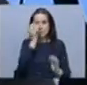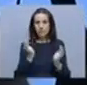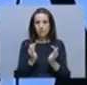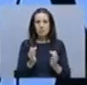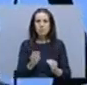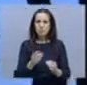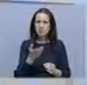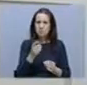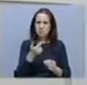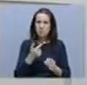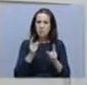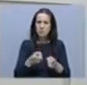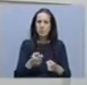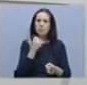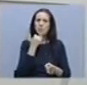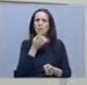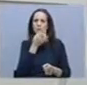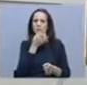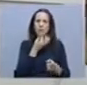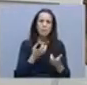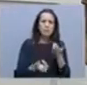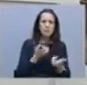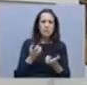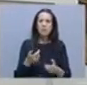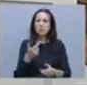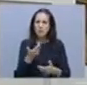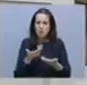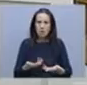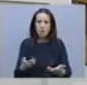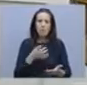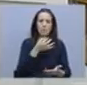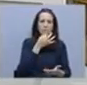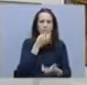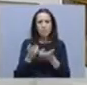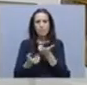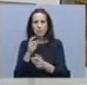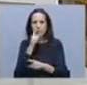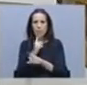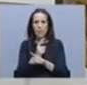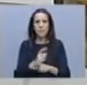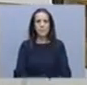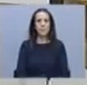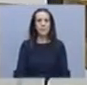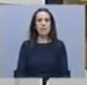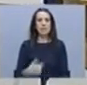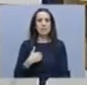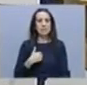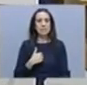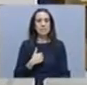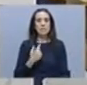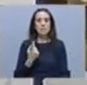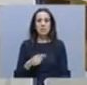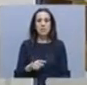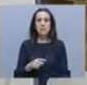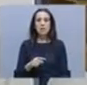já aqui a fazer. Mas vá falando e vá cozinhando, nós temos que podemos falar e cozinhar ao mesmo tempo. A minha receita leva na base